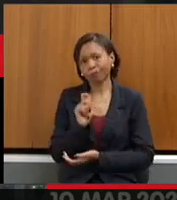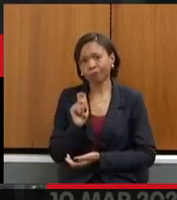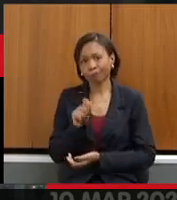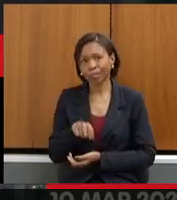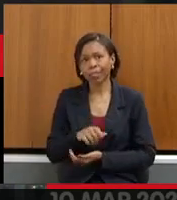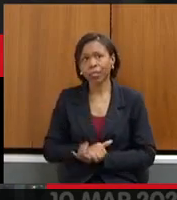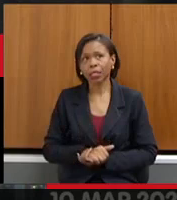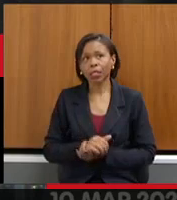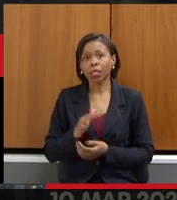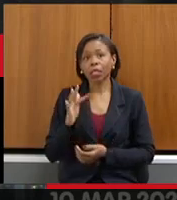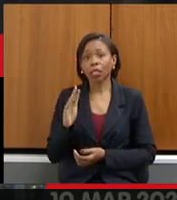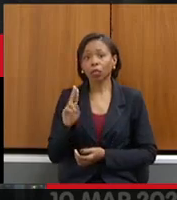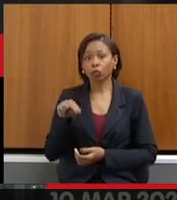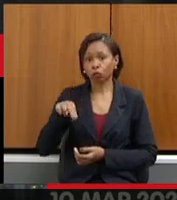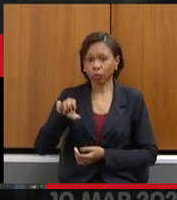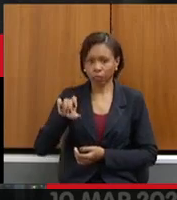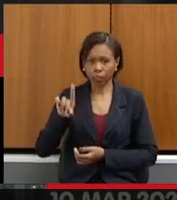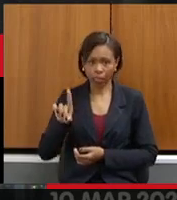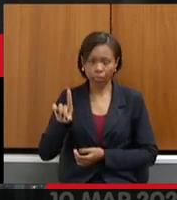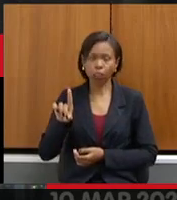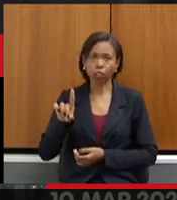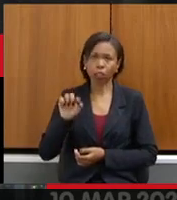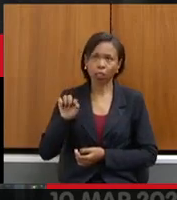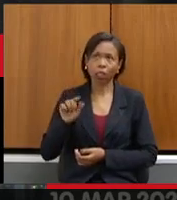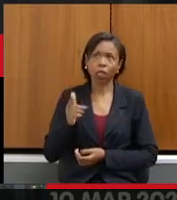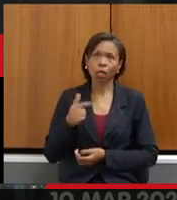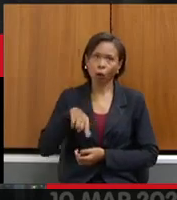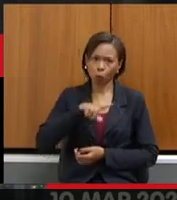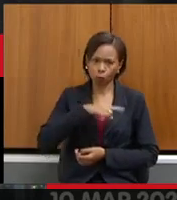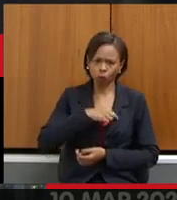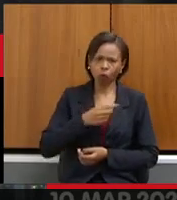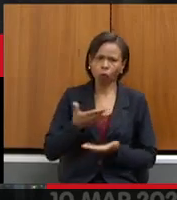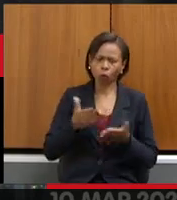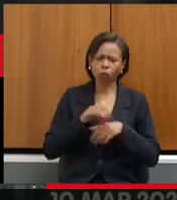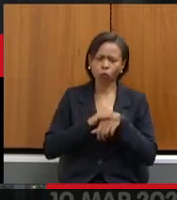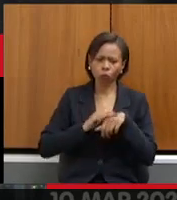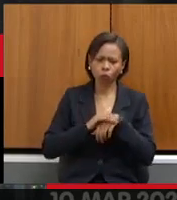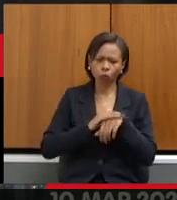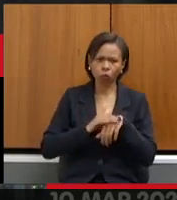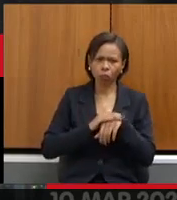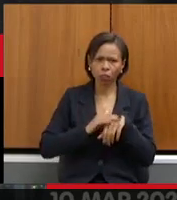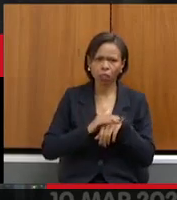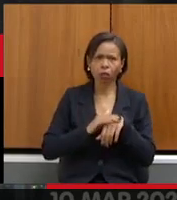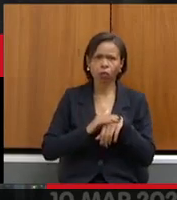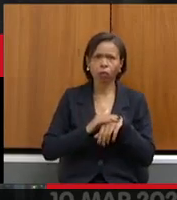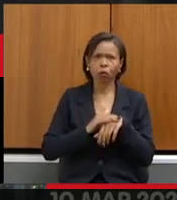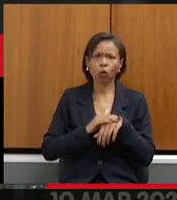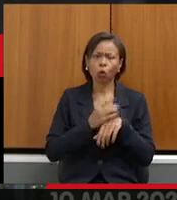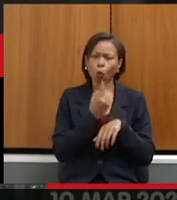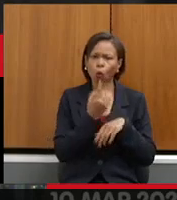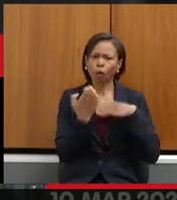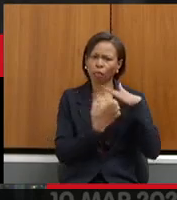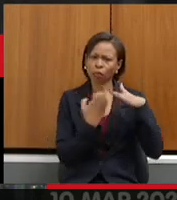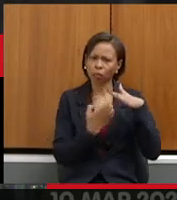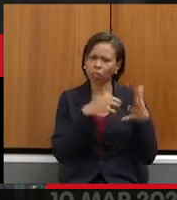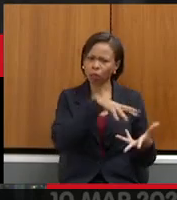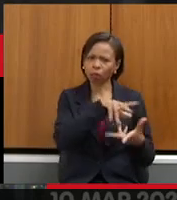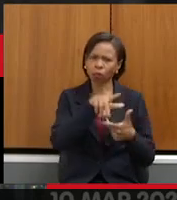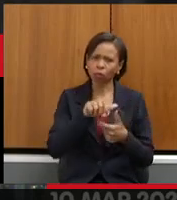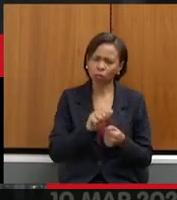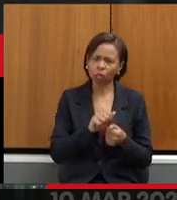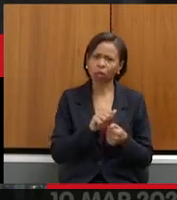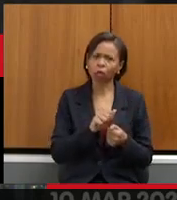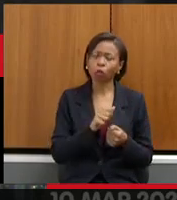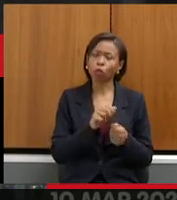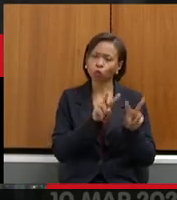da comédia Hoje nós estamos com conversas com a curva que você quer uma os fornecedores mundiais é uma